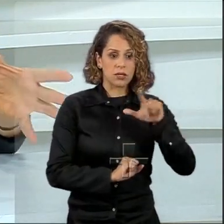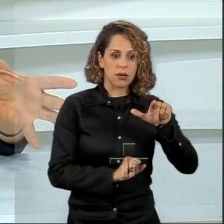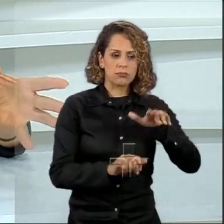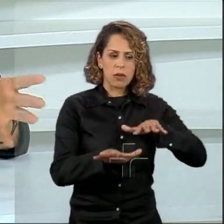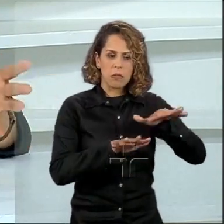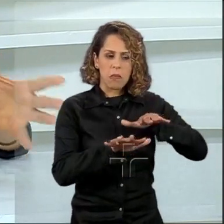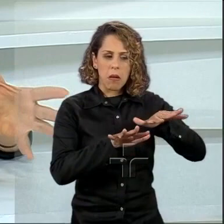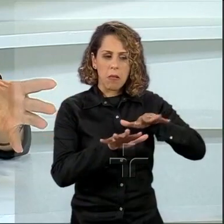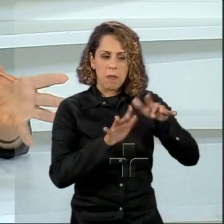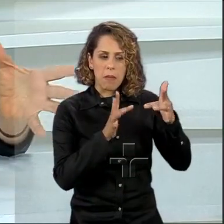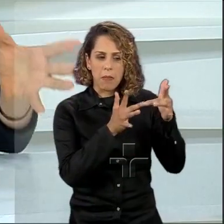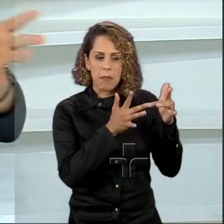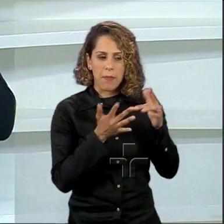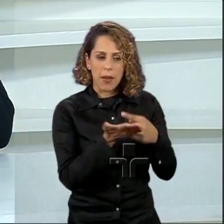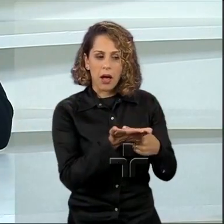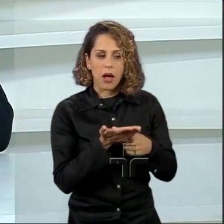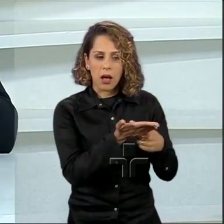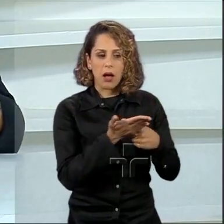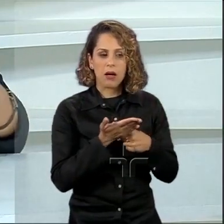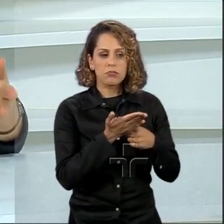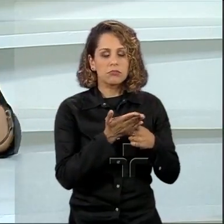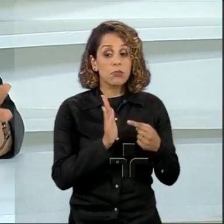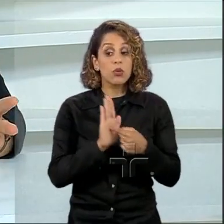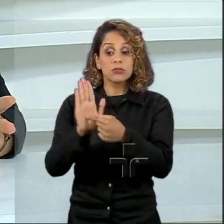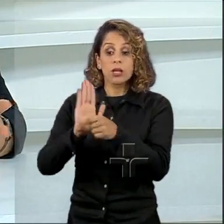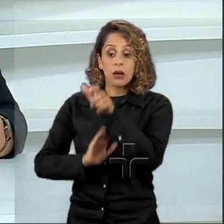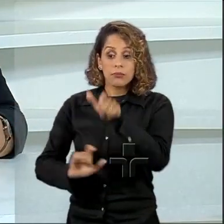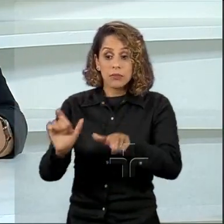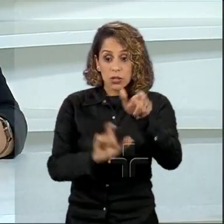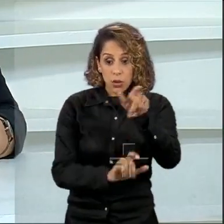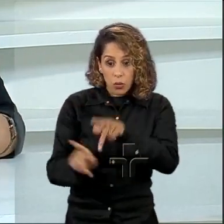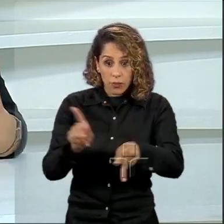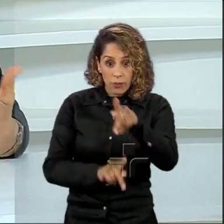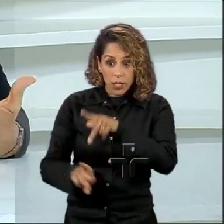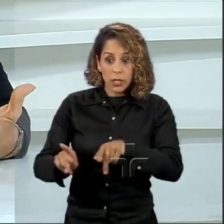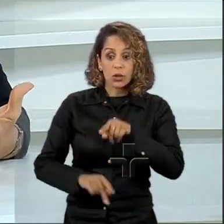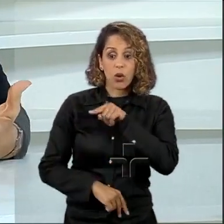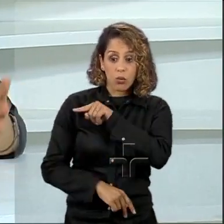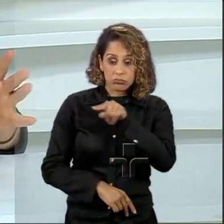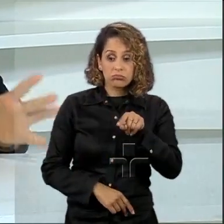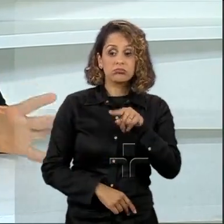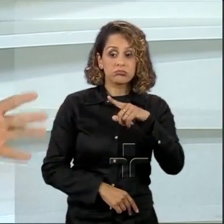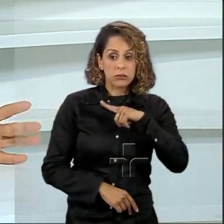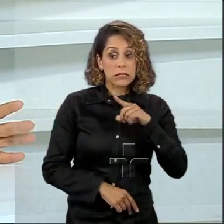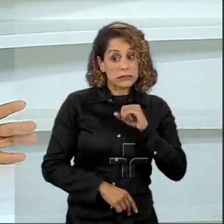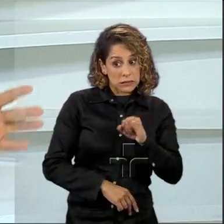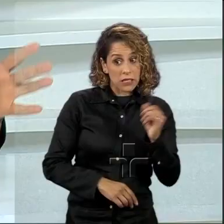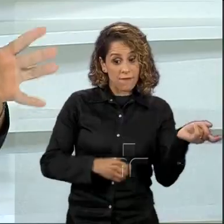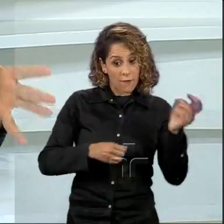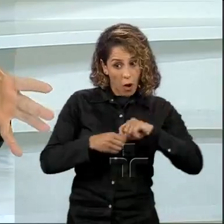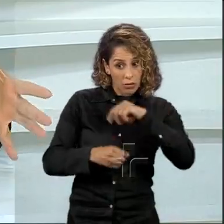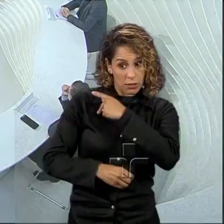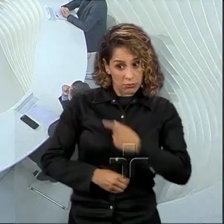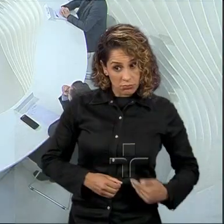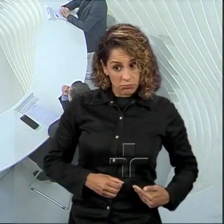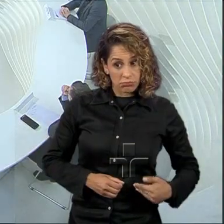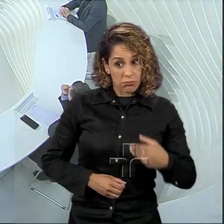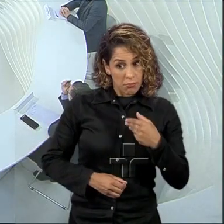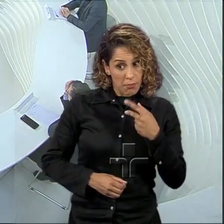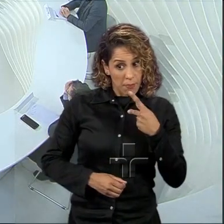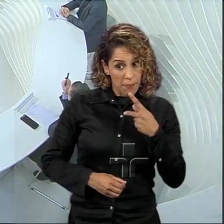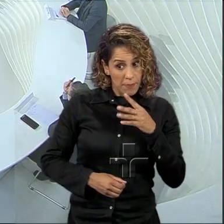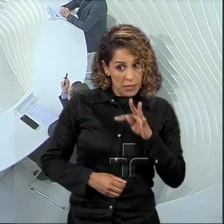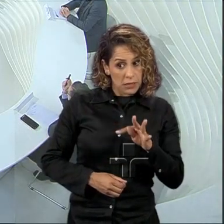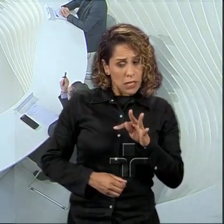centro que teme o que será o país numa eventual volta do PT, que o PT